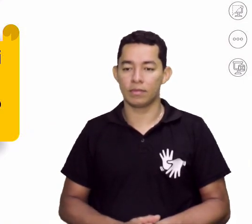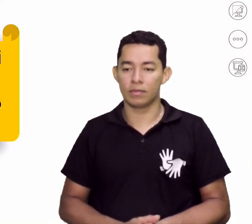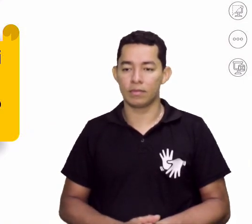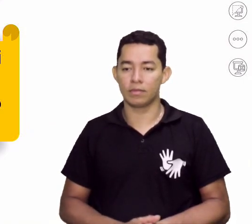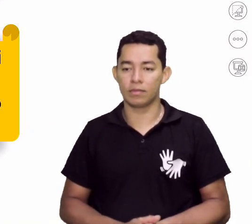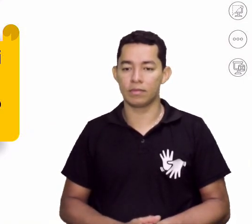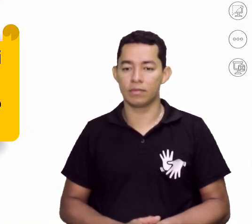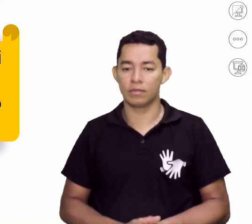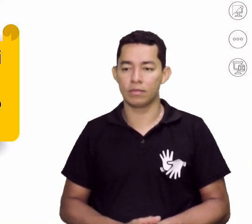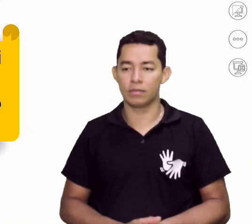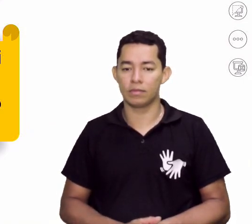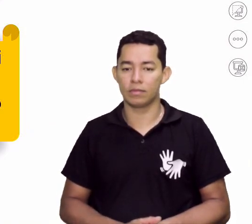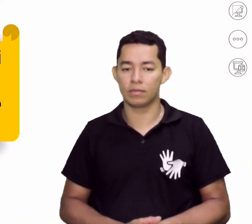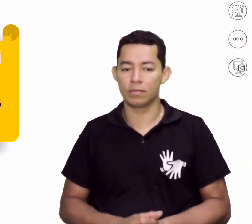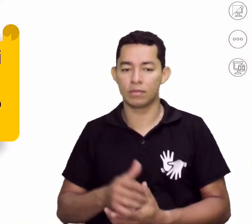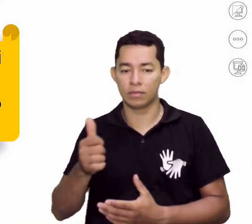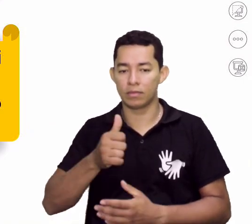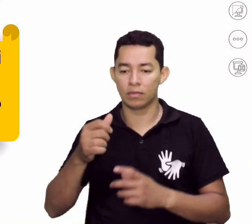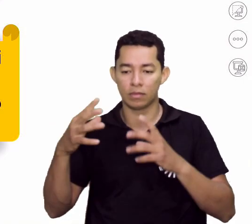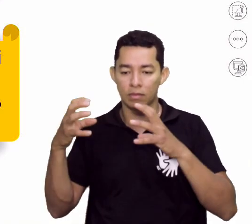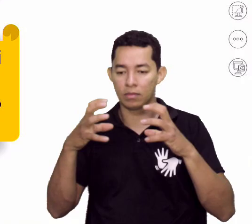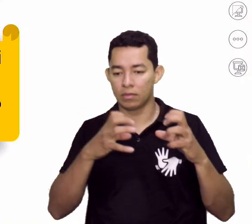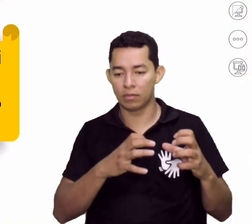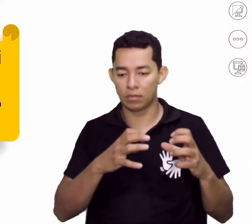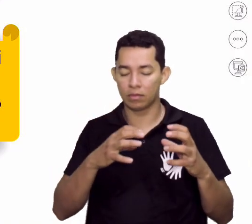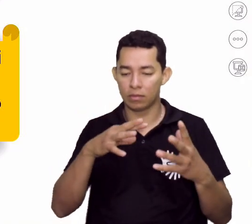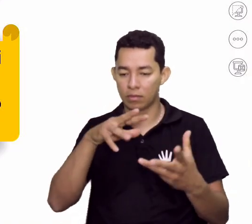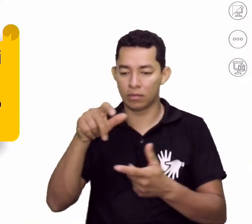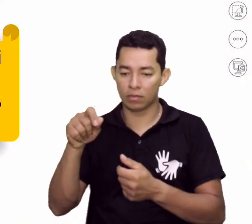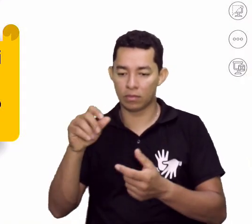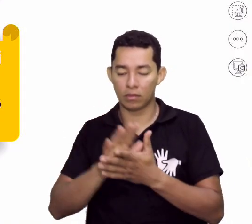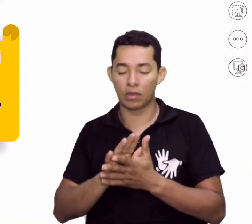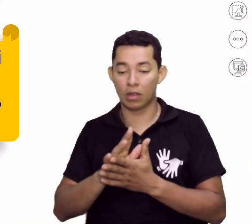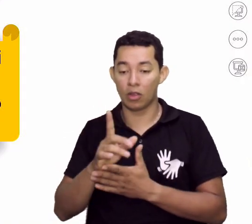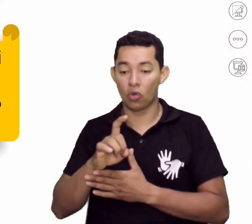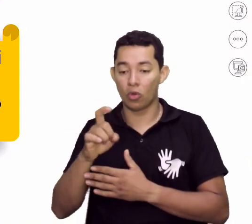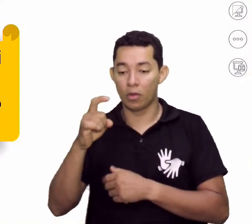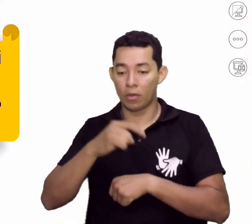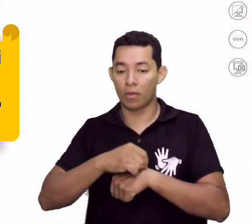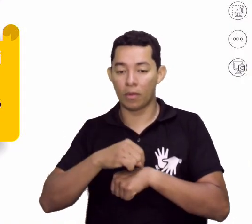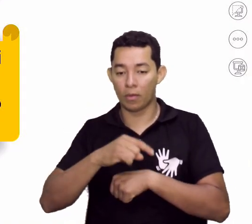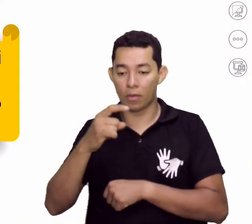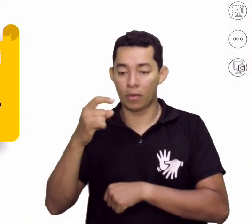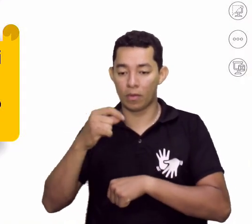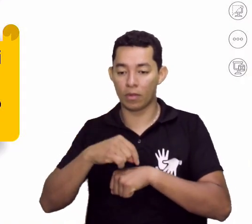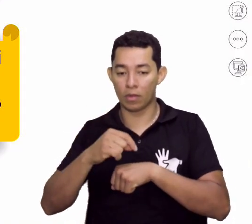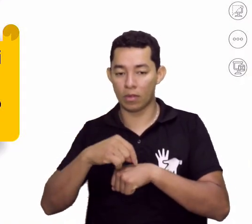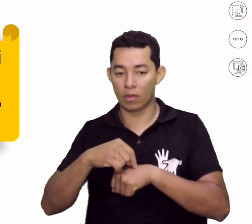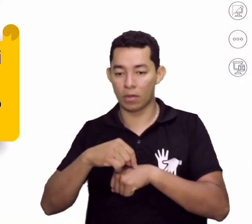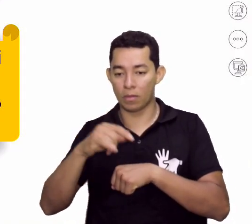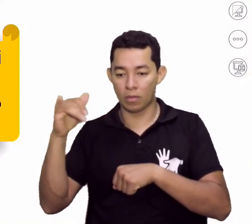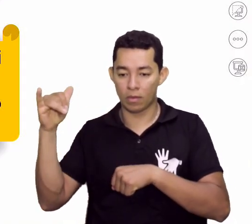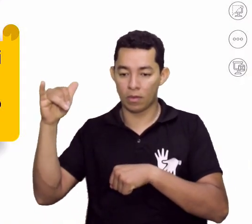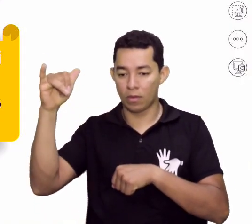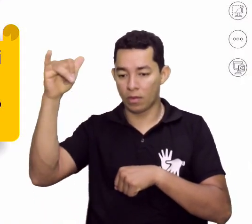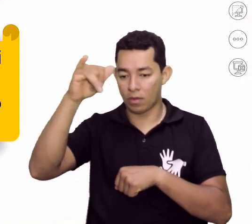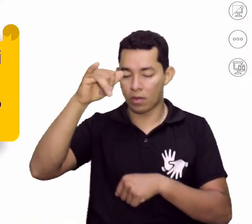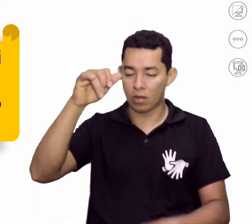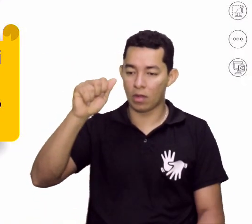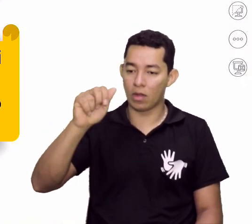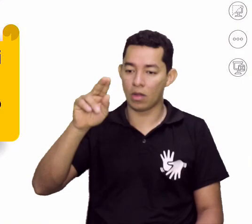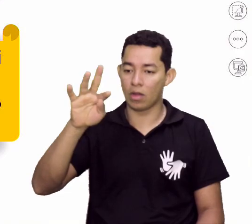Contexto histórico, Primeira Guerra Mundial, noções de distância e de tempo com o advento do avião, dos